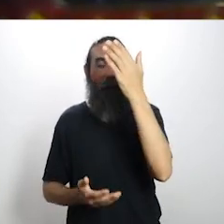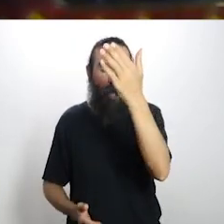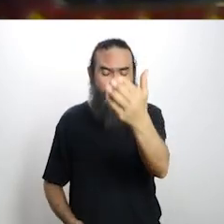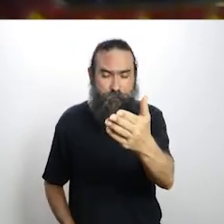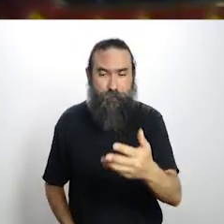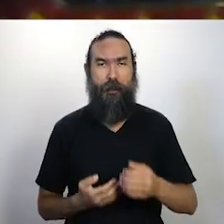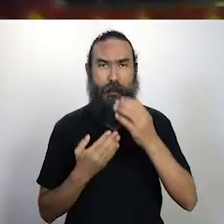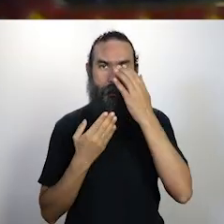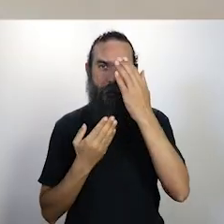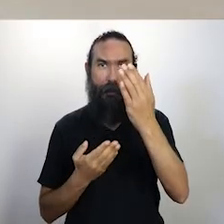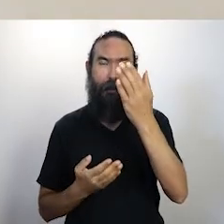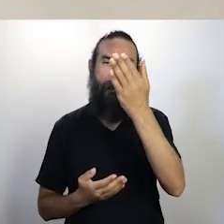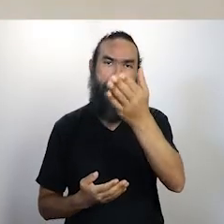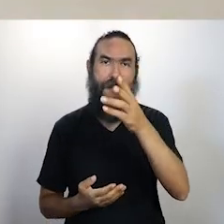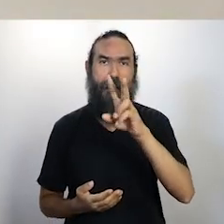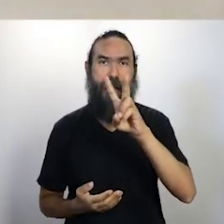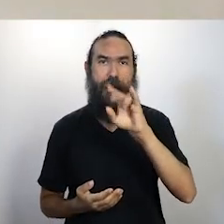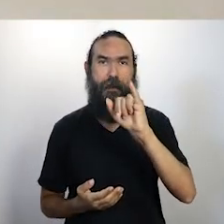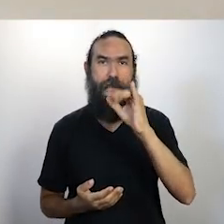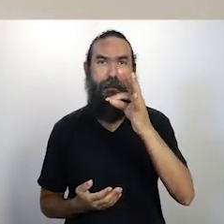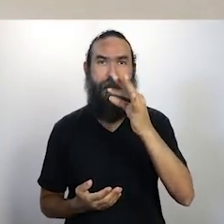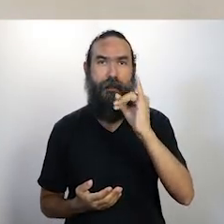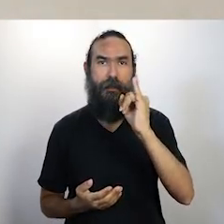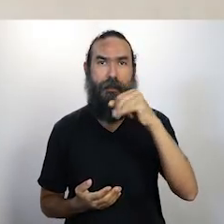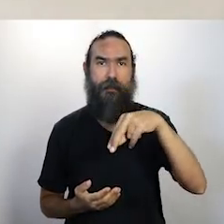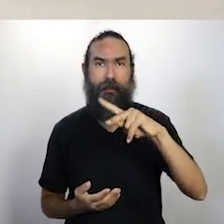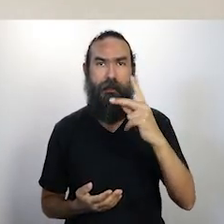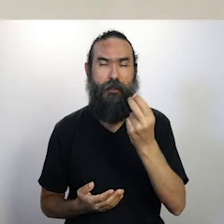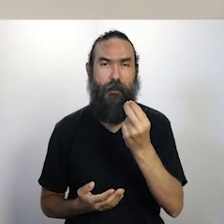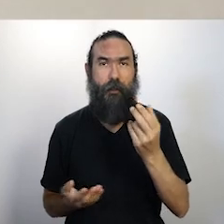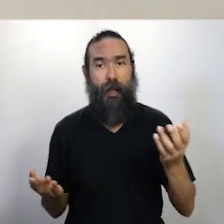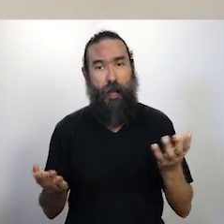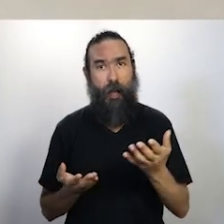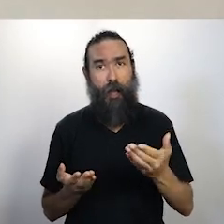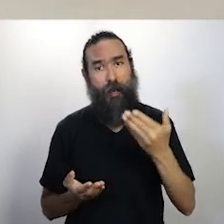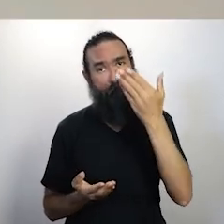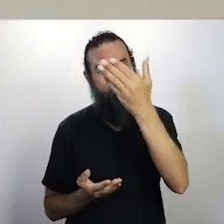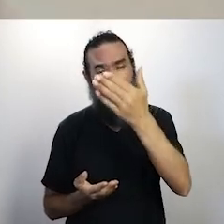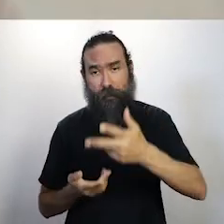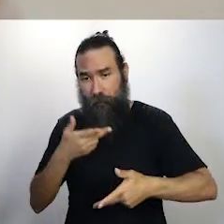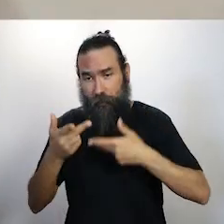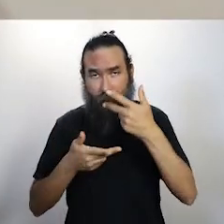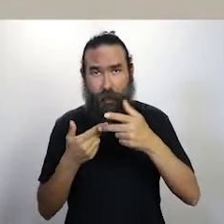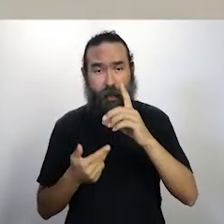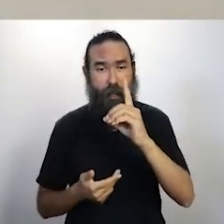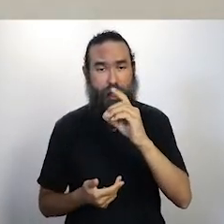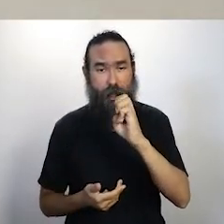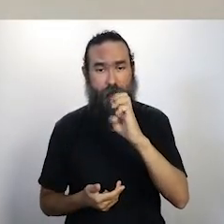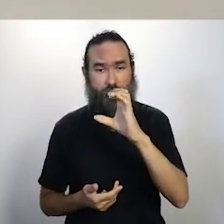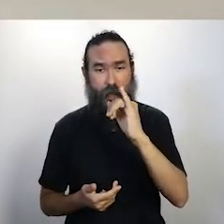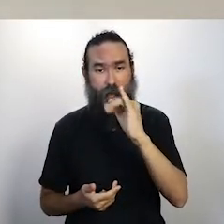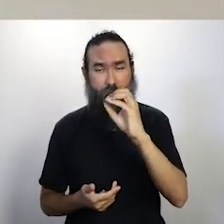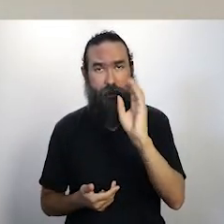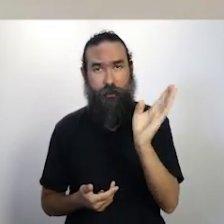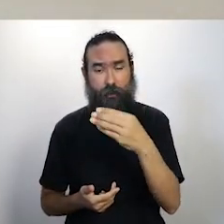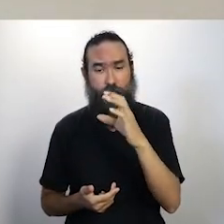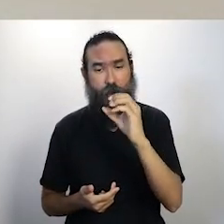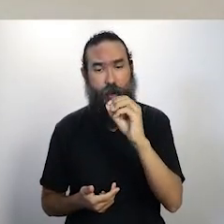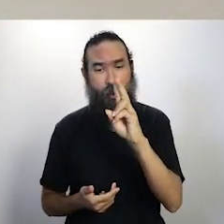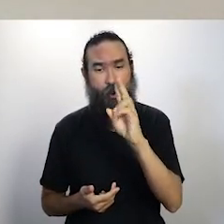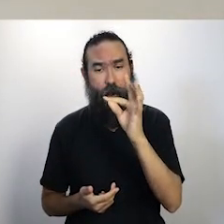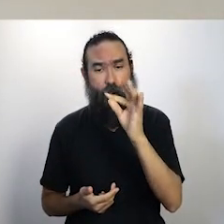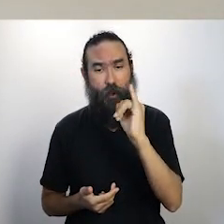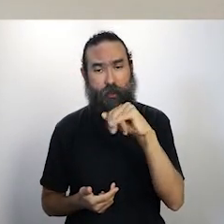Listo boa noite pessoal vou ser breve agradecer ao Juliano parceiro antigo aí eu